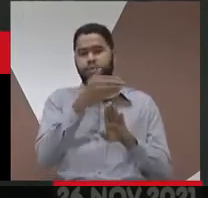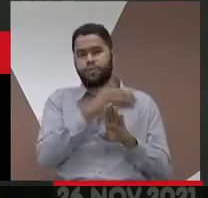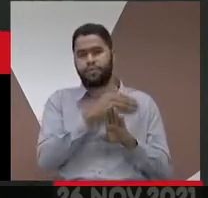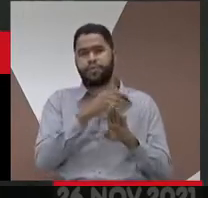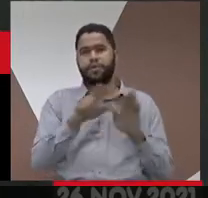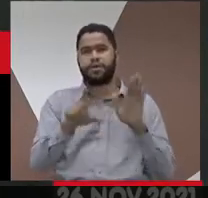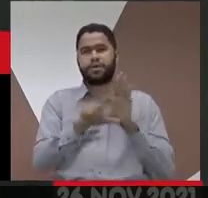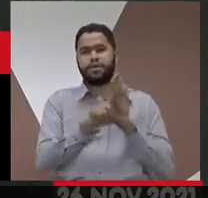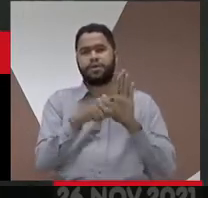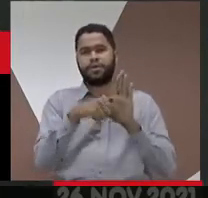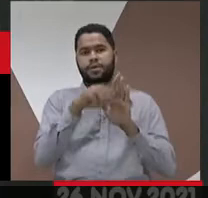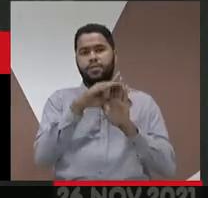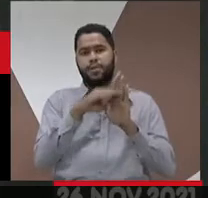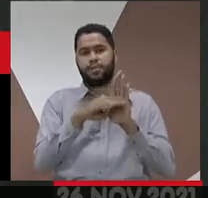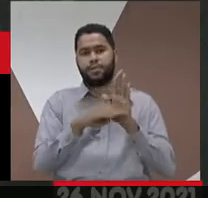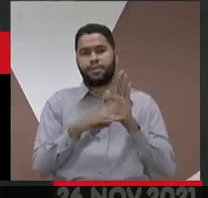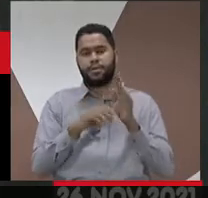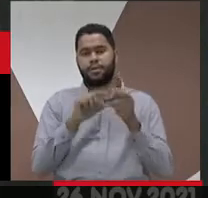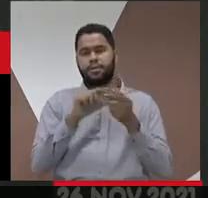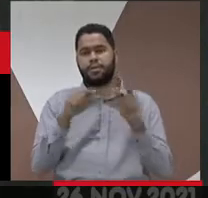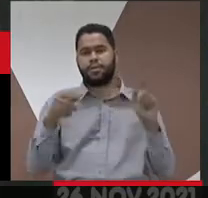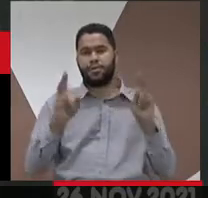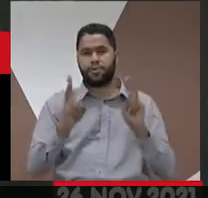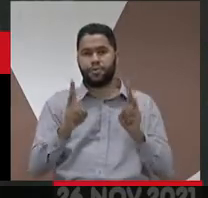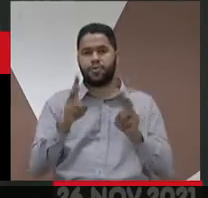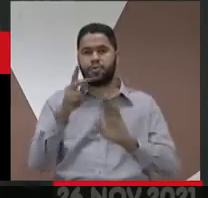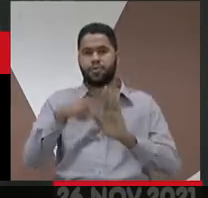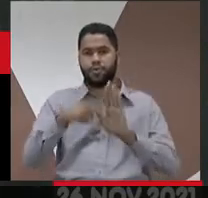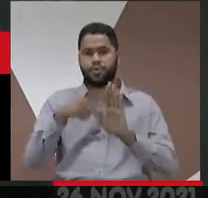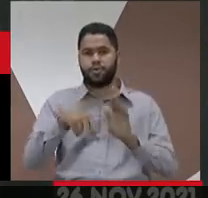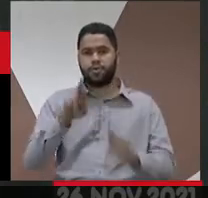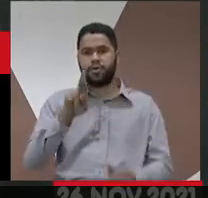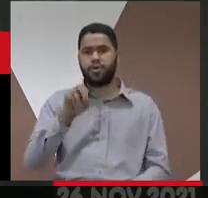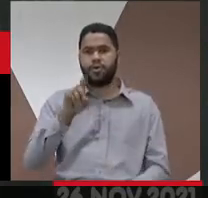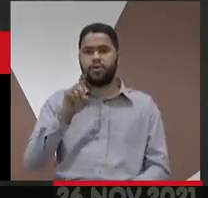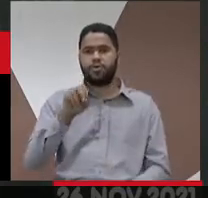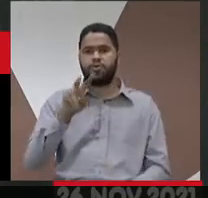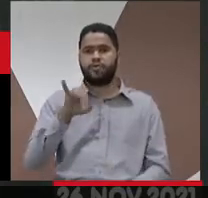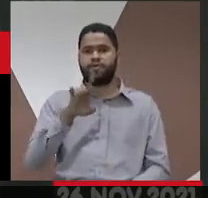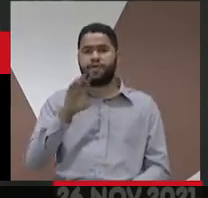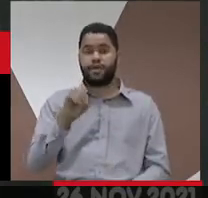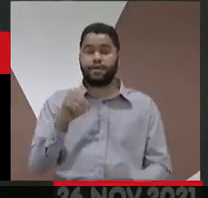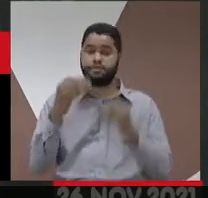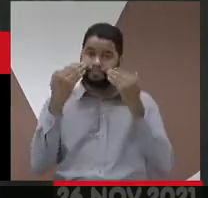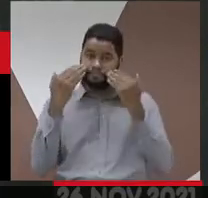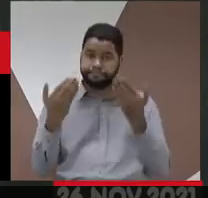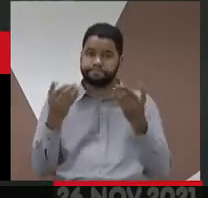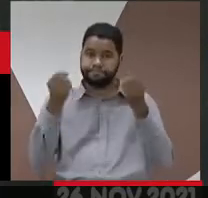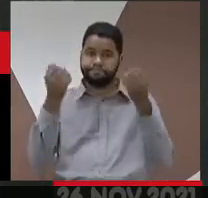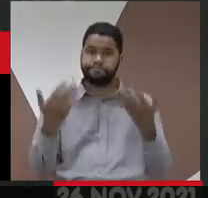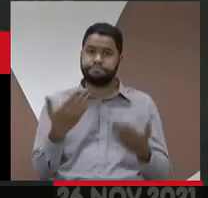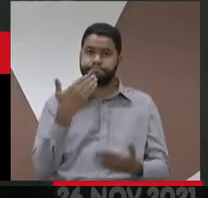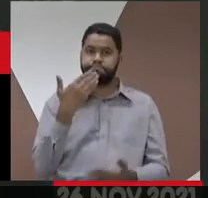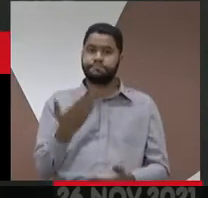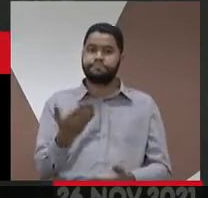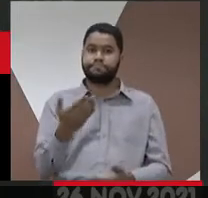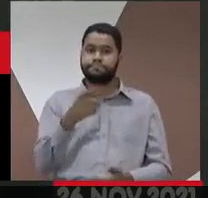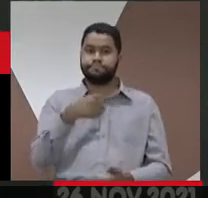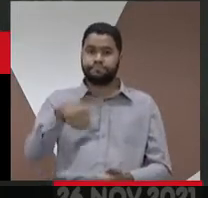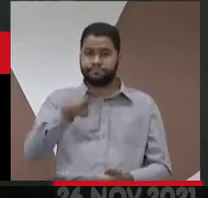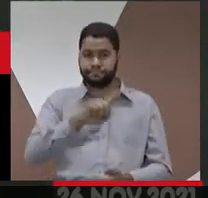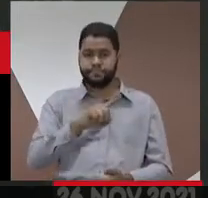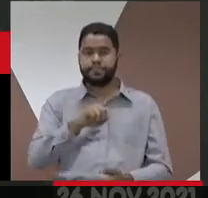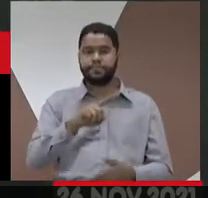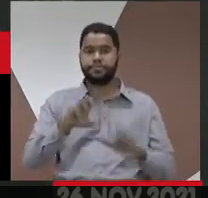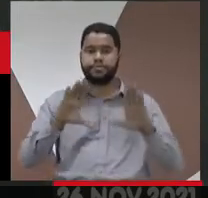lei estabelecer e a CEINFRA estar dando continuidade ao projeto rodoviário. Diante do expresso, solicitamos à Assembleia Legislativa